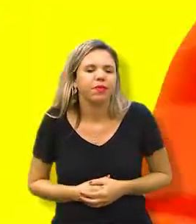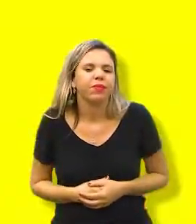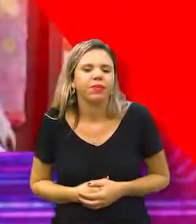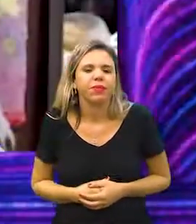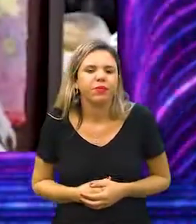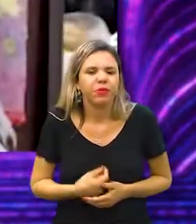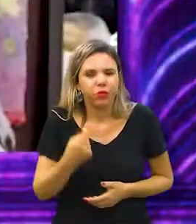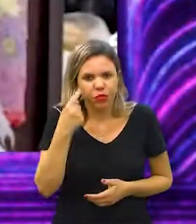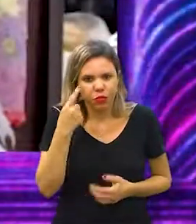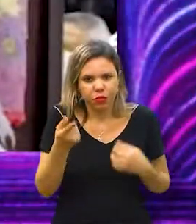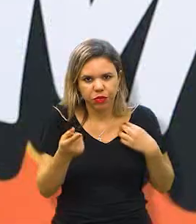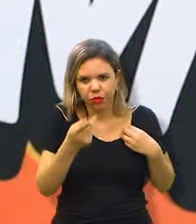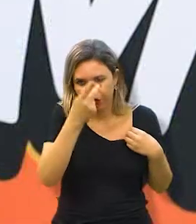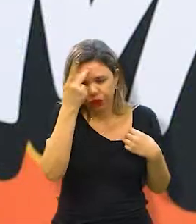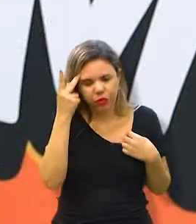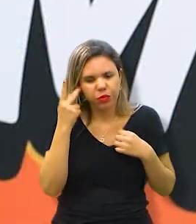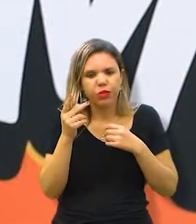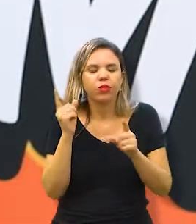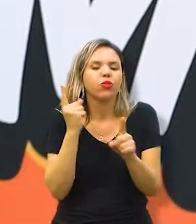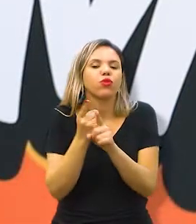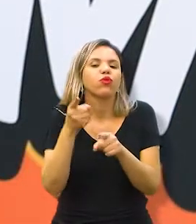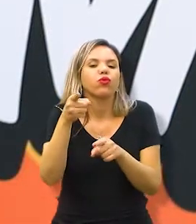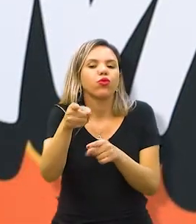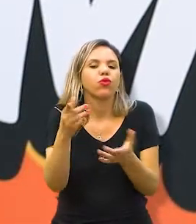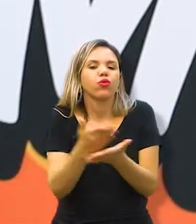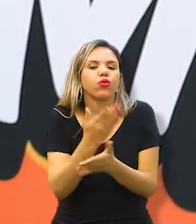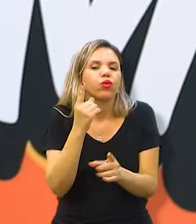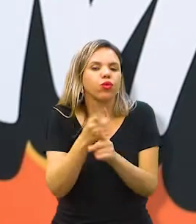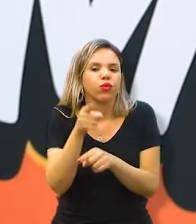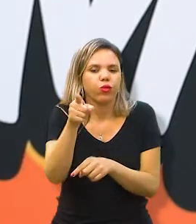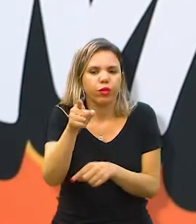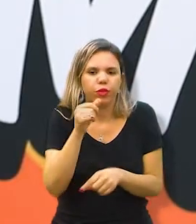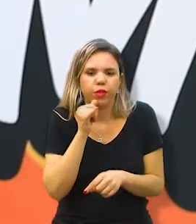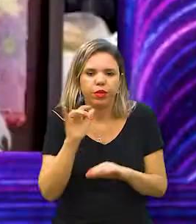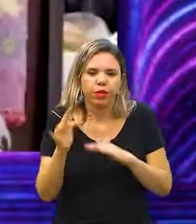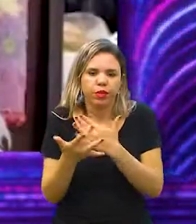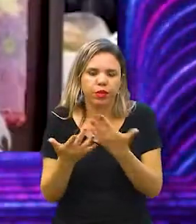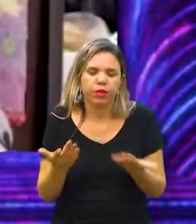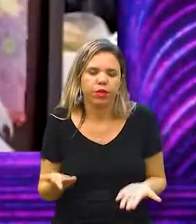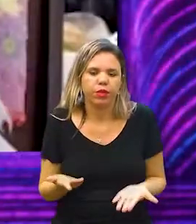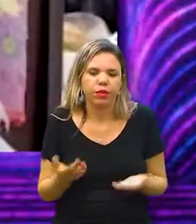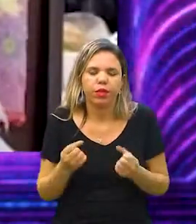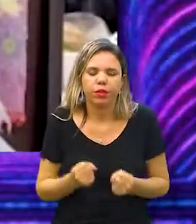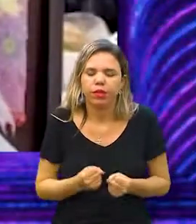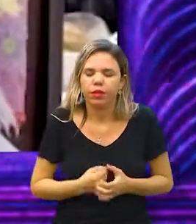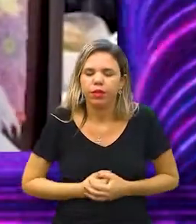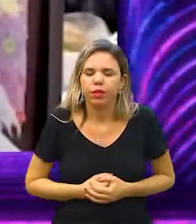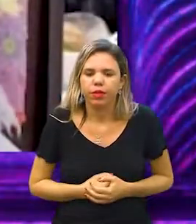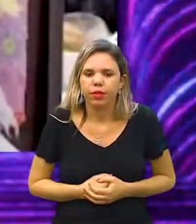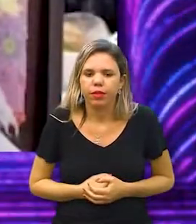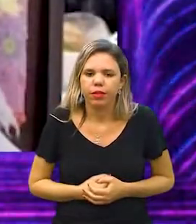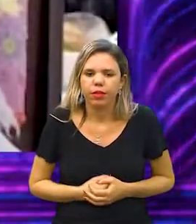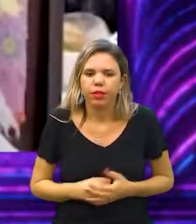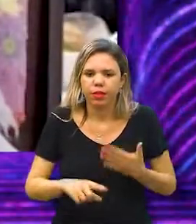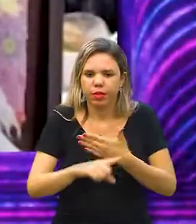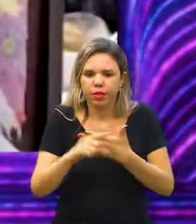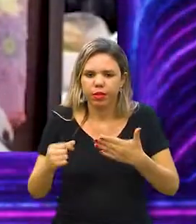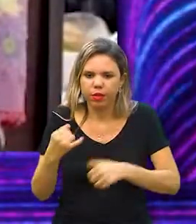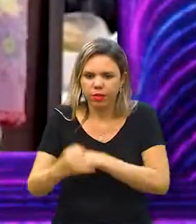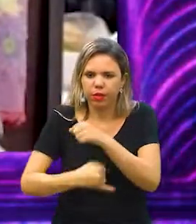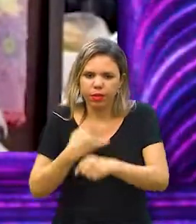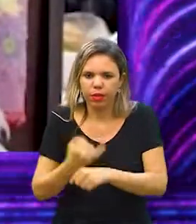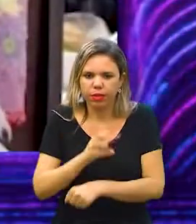motoclubes. Olha só, e o pessoal encontra onde? Encontra você? Vocês podem me encontrar lá